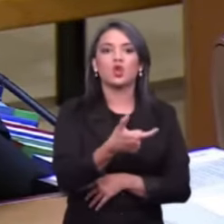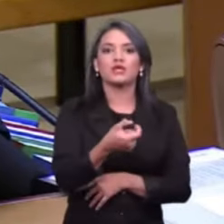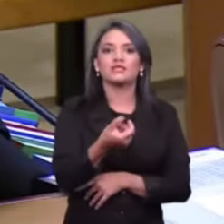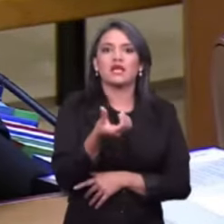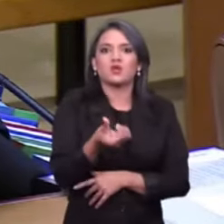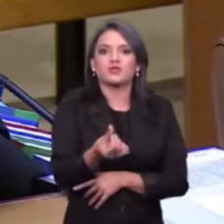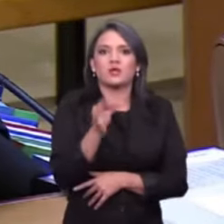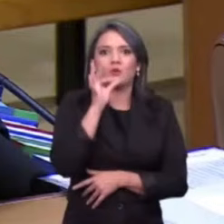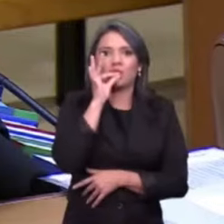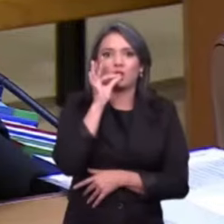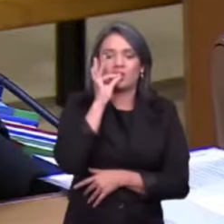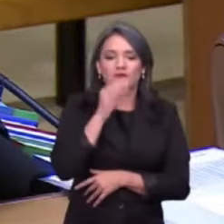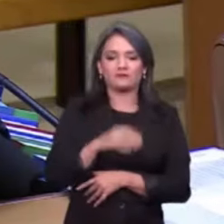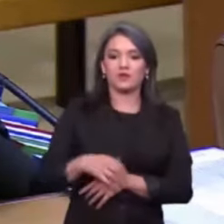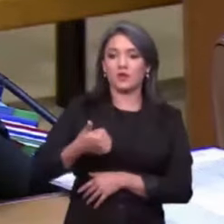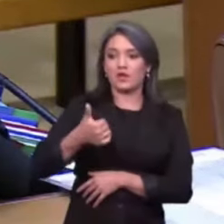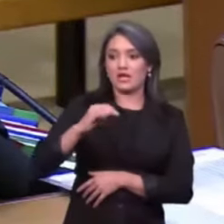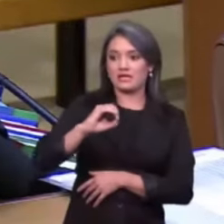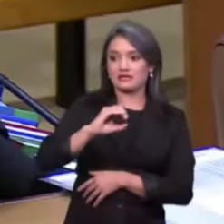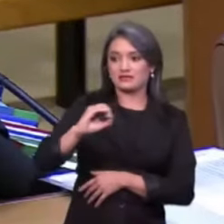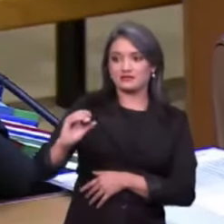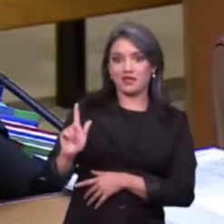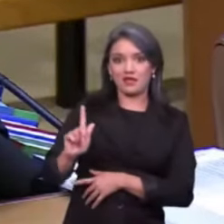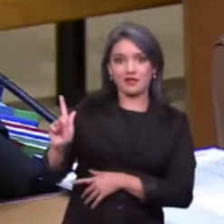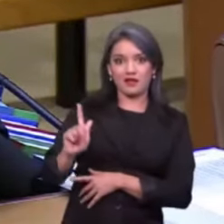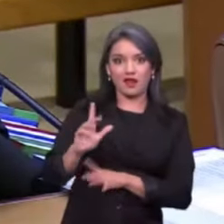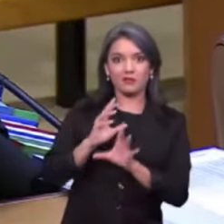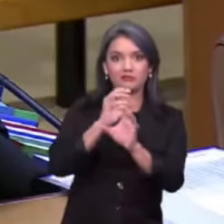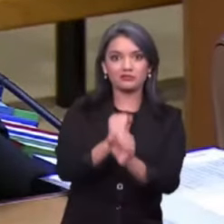100 gramas, 344 cigarros.